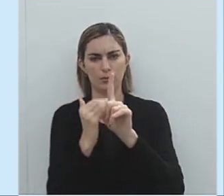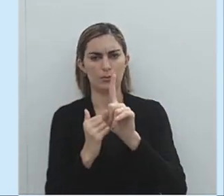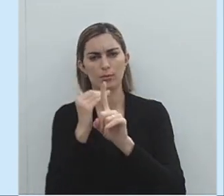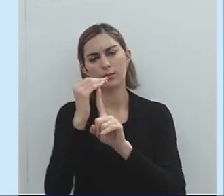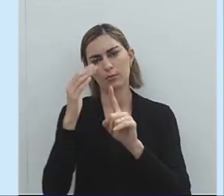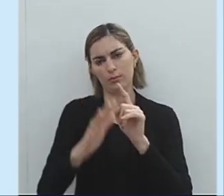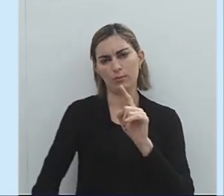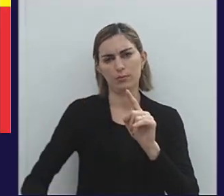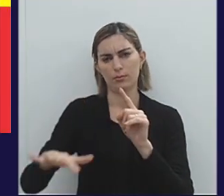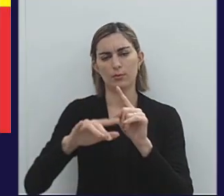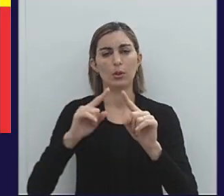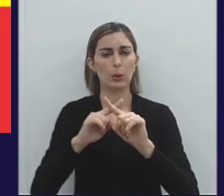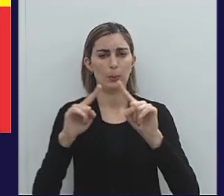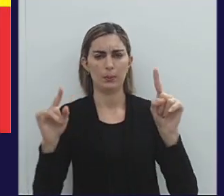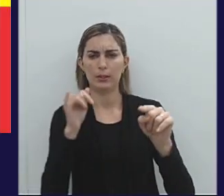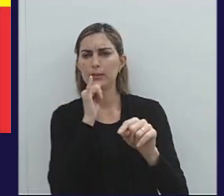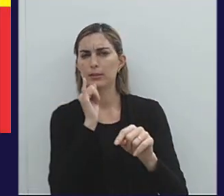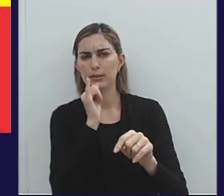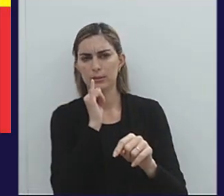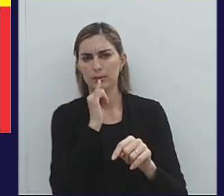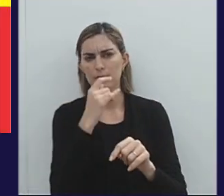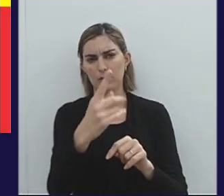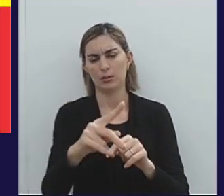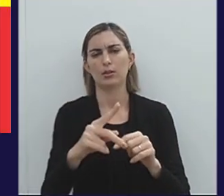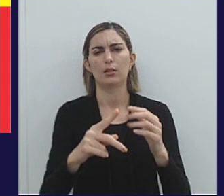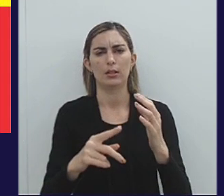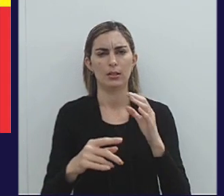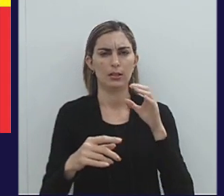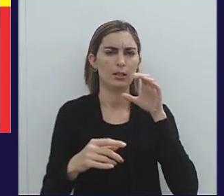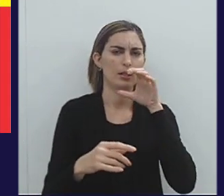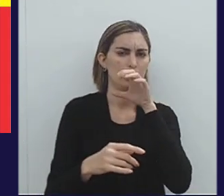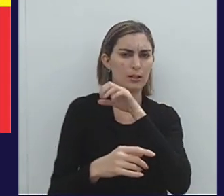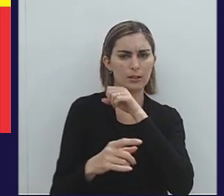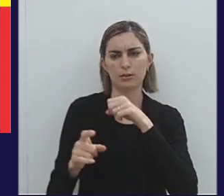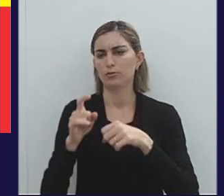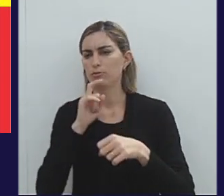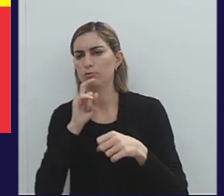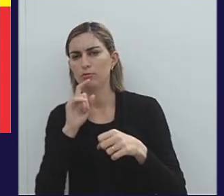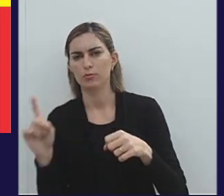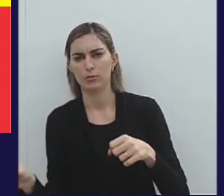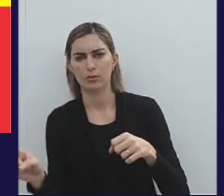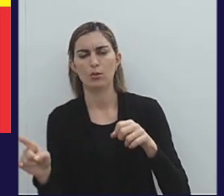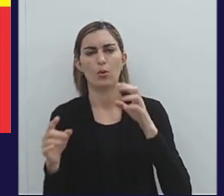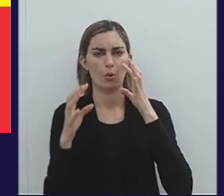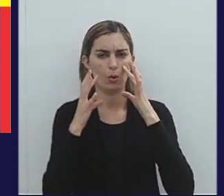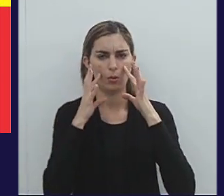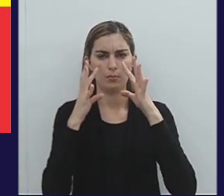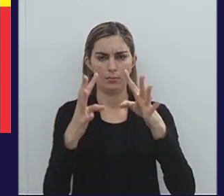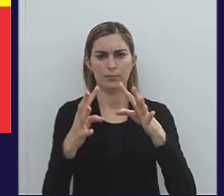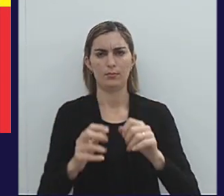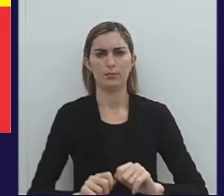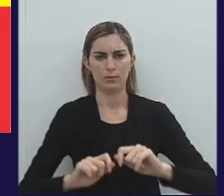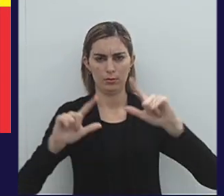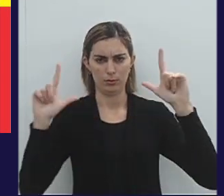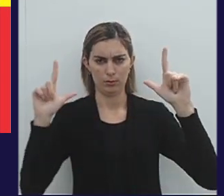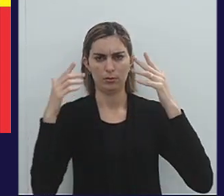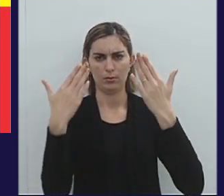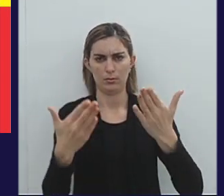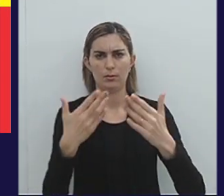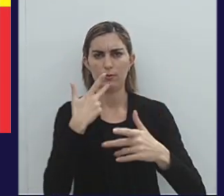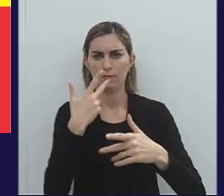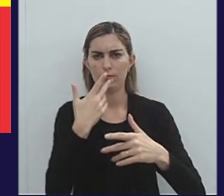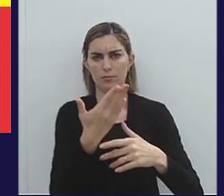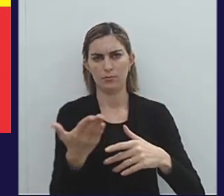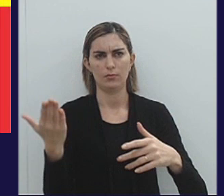do ambiente. Mais exemplos aí sobre a questão do equilíbrio térmico. Observe aí na telinha. Vejam só como eu disse